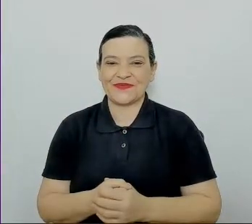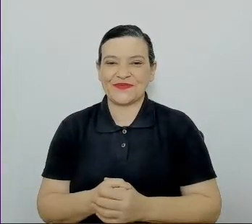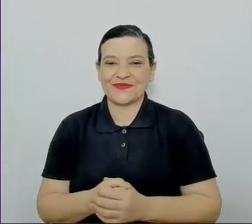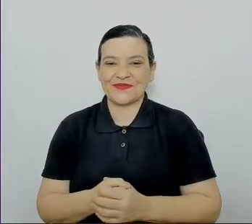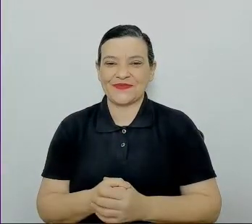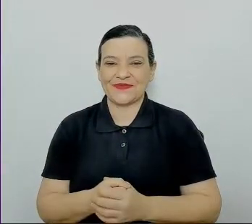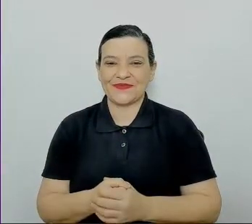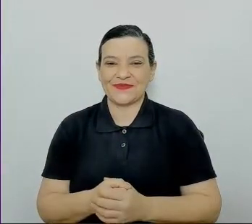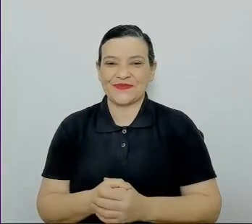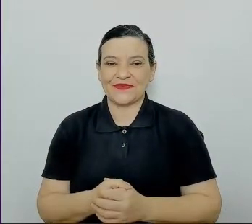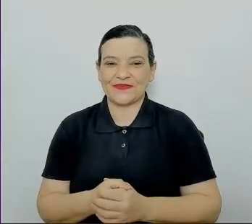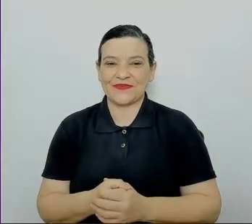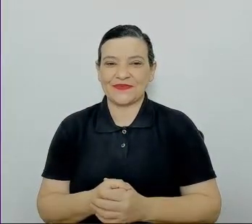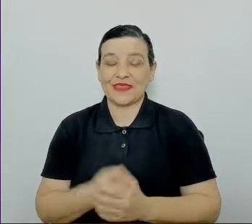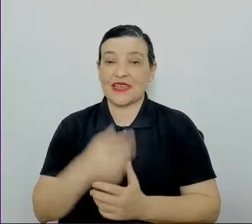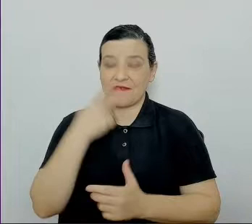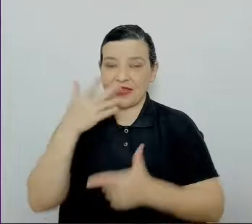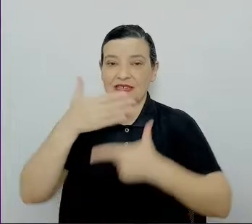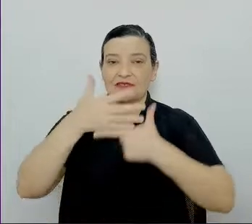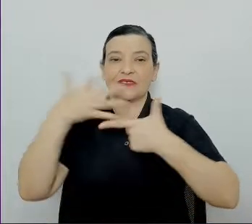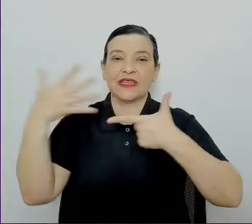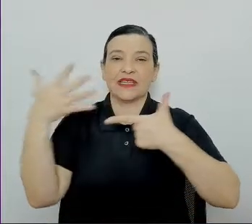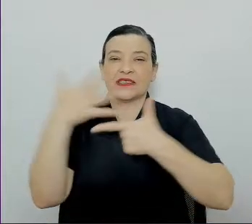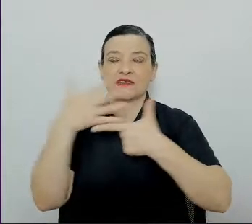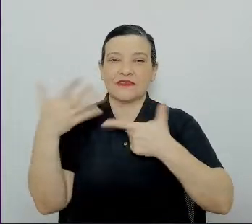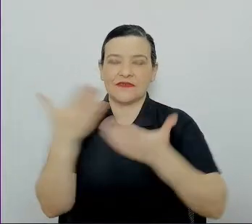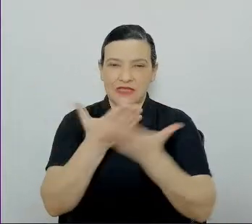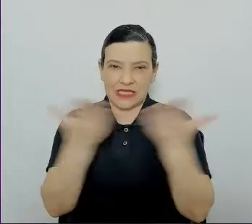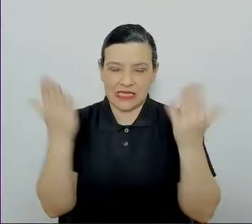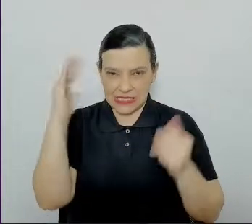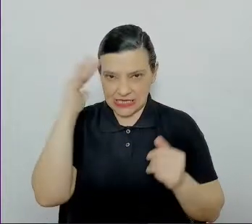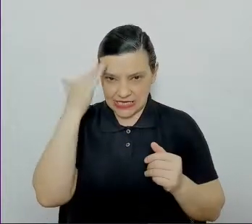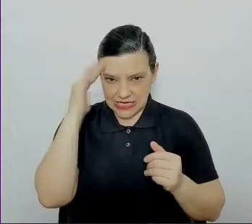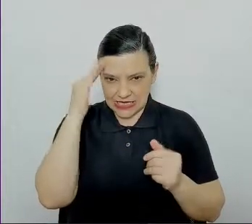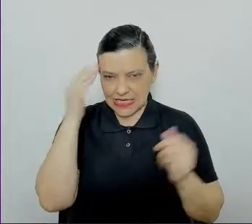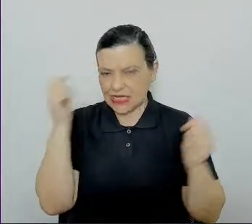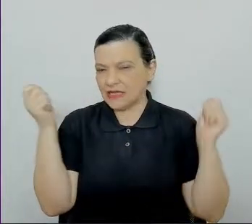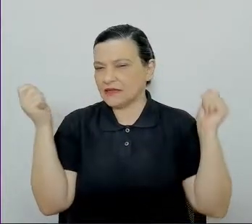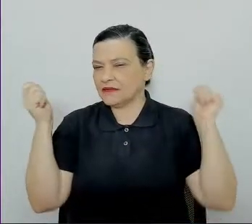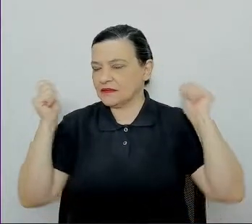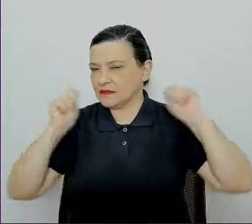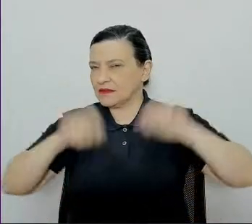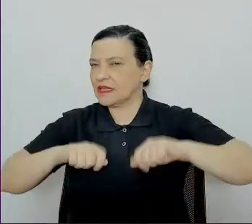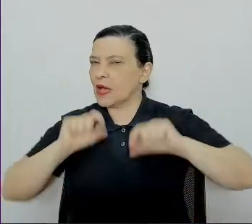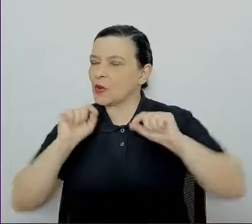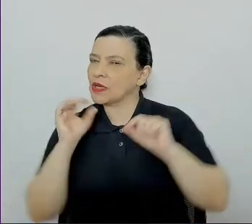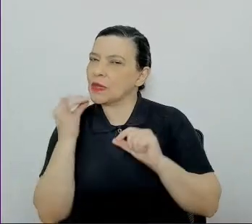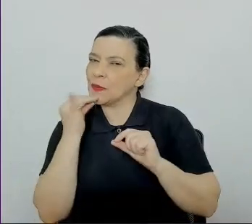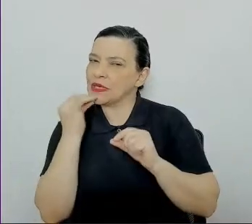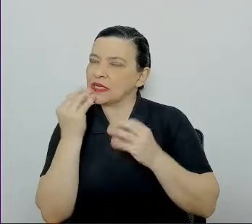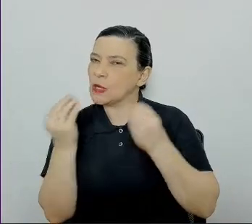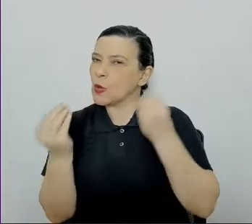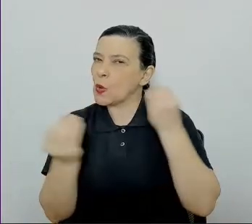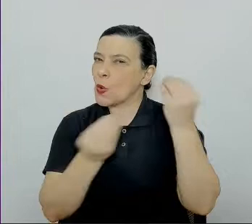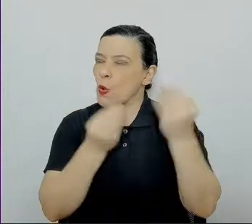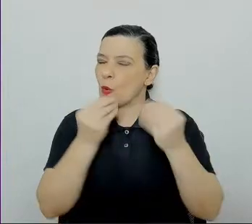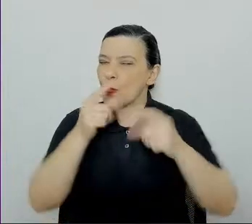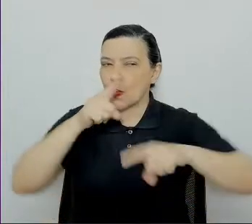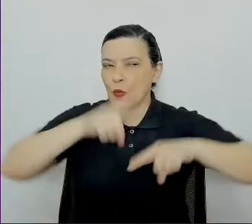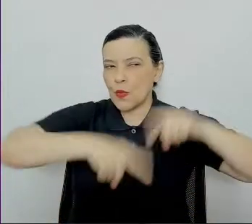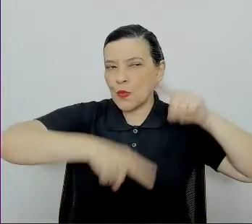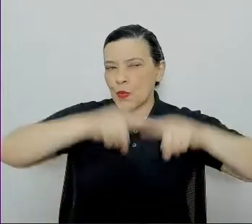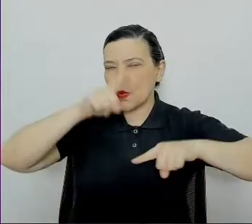E aí, ainda falando do Netflix, para vocês entenderem que dá para colocar essa camada de o como é o produto, o como só é